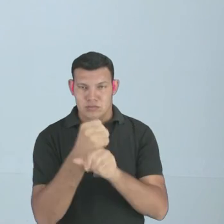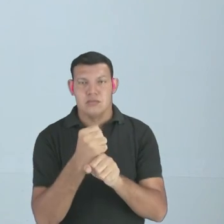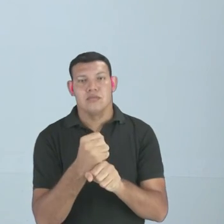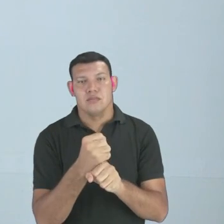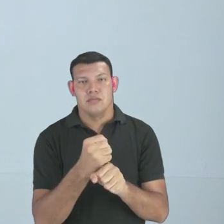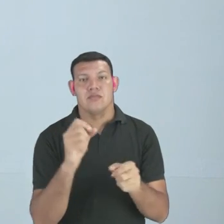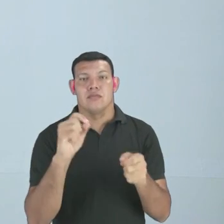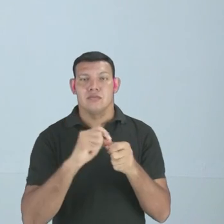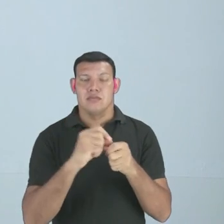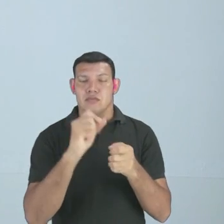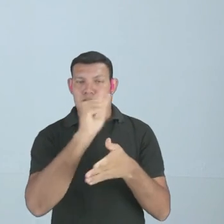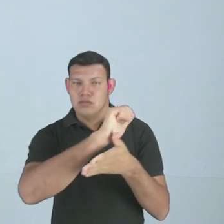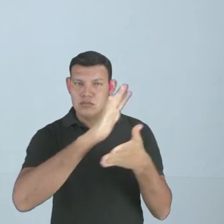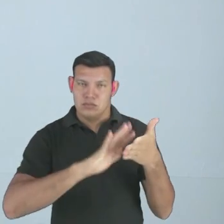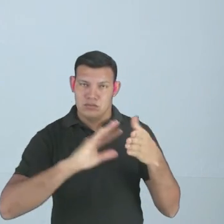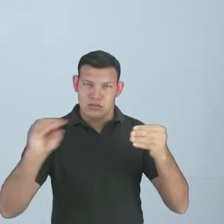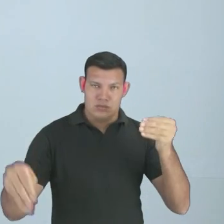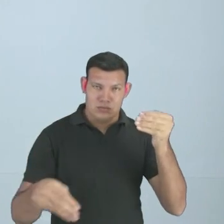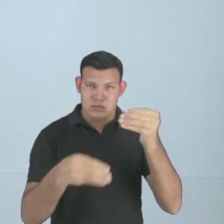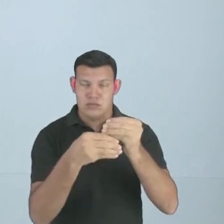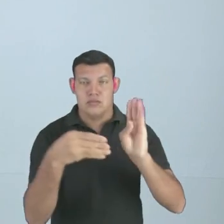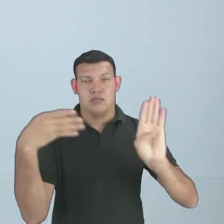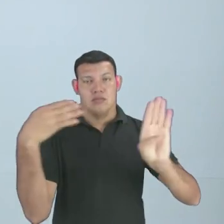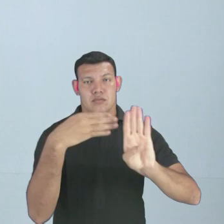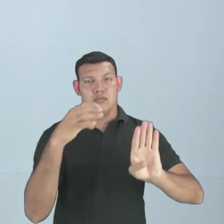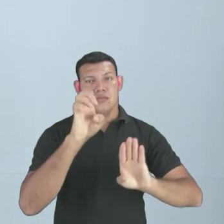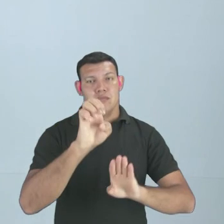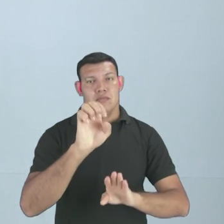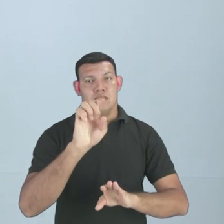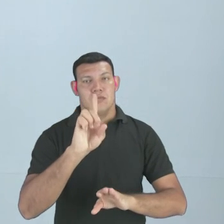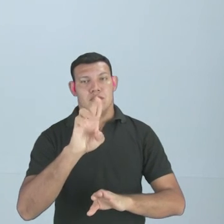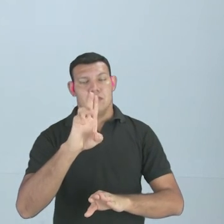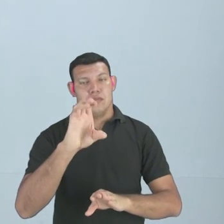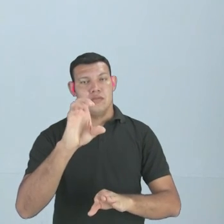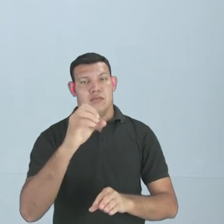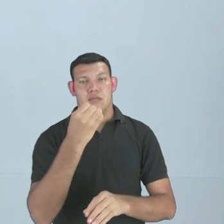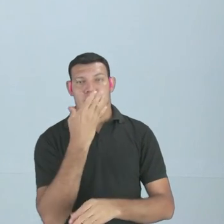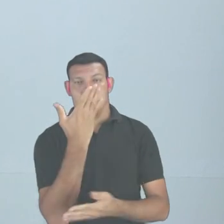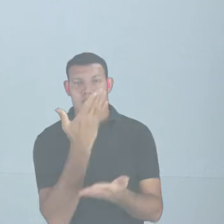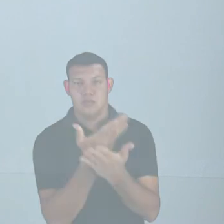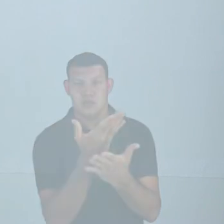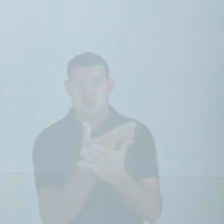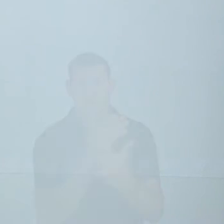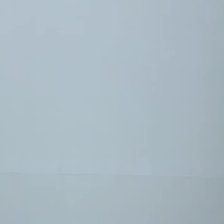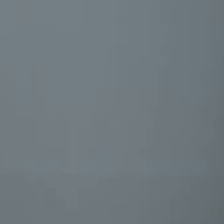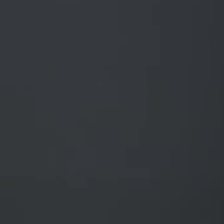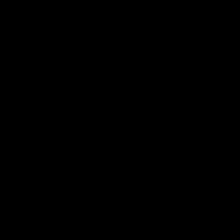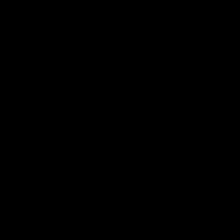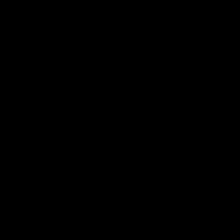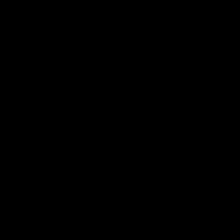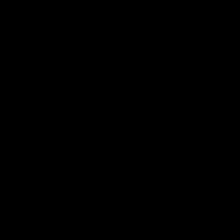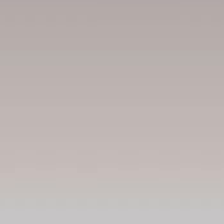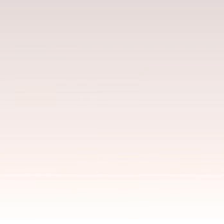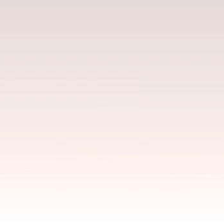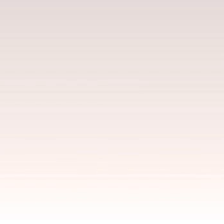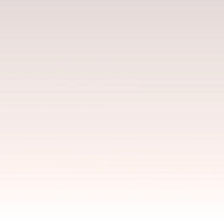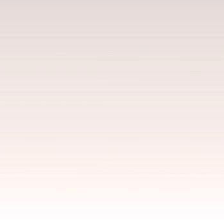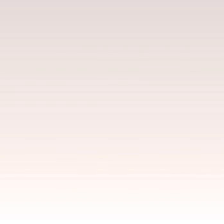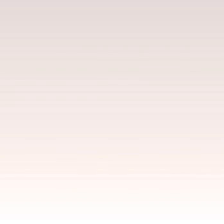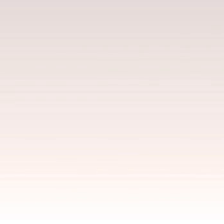Façam as atividades complementares que está lá na plataforma e-book Bons estudos e até a próxima